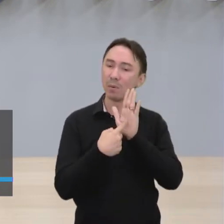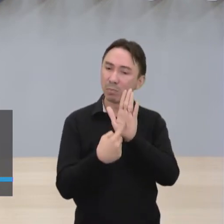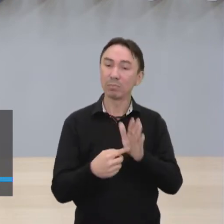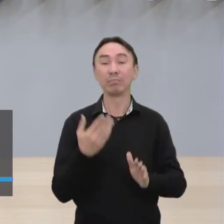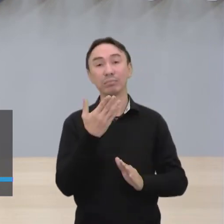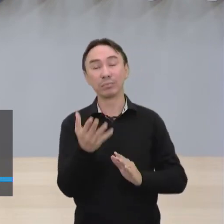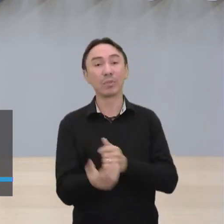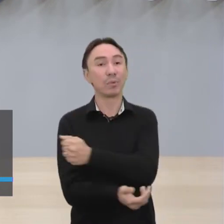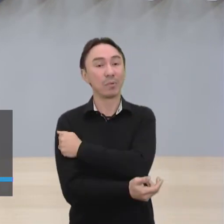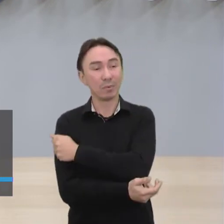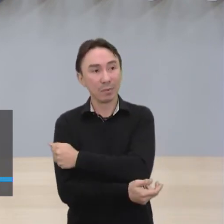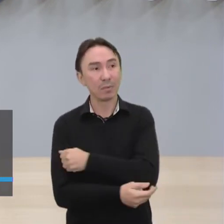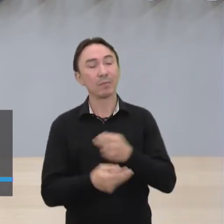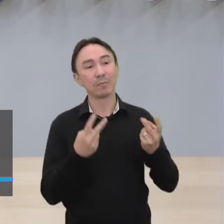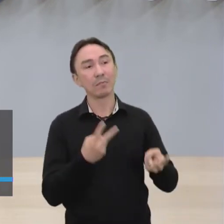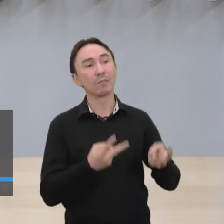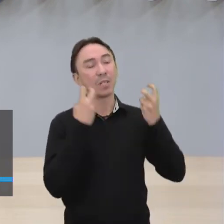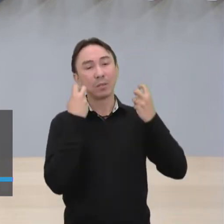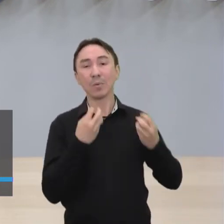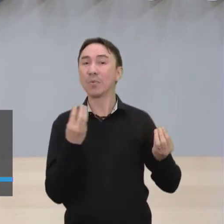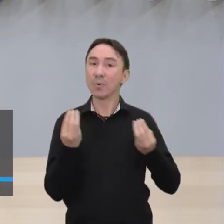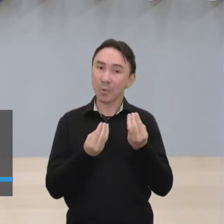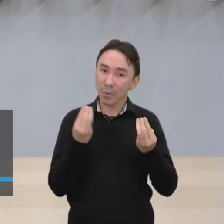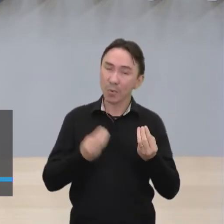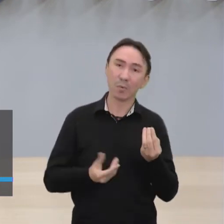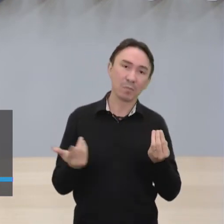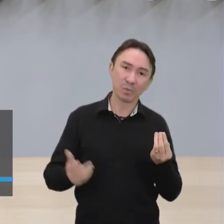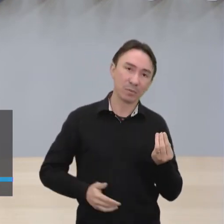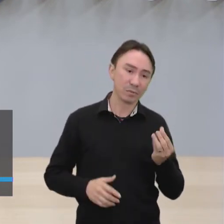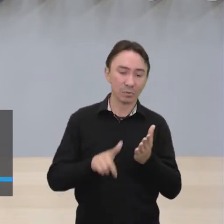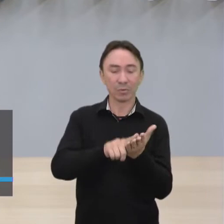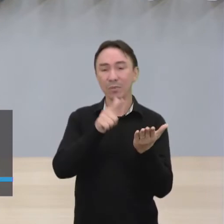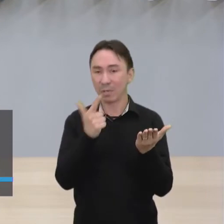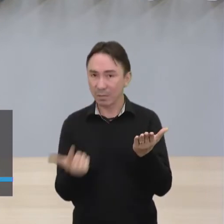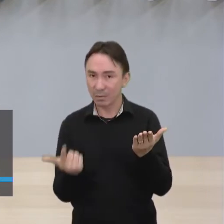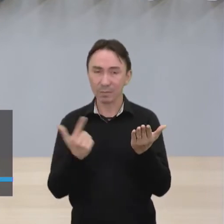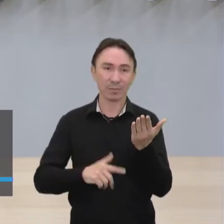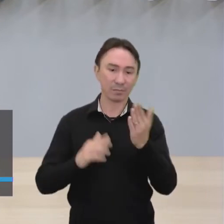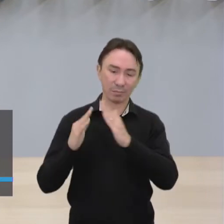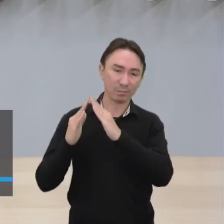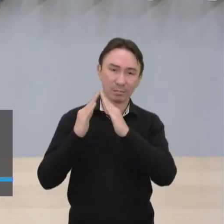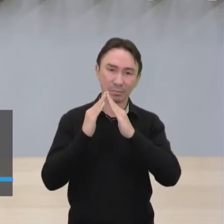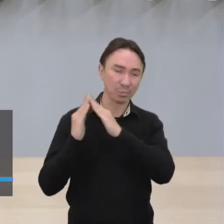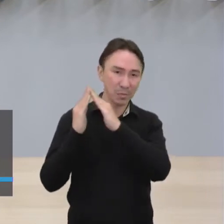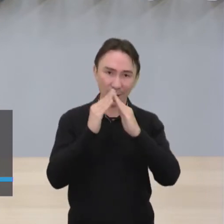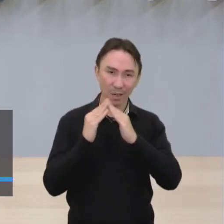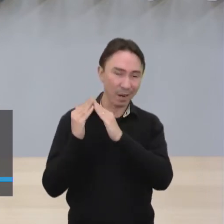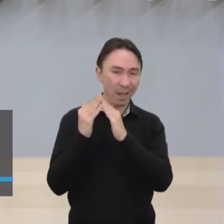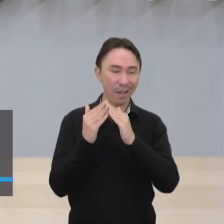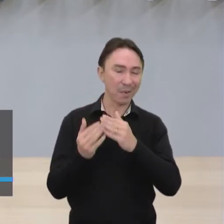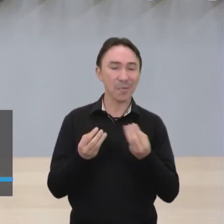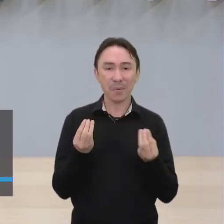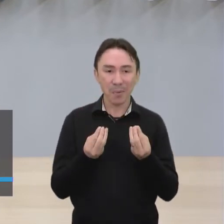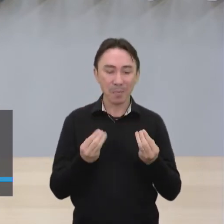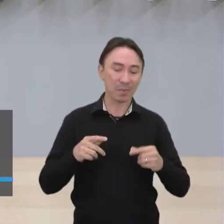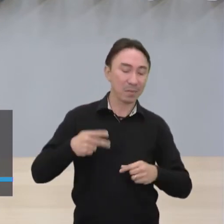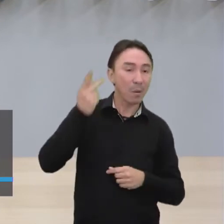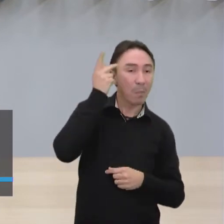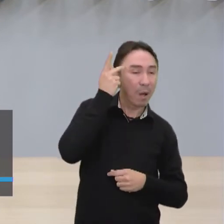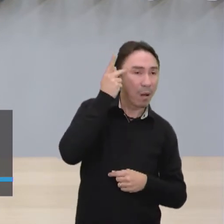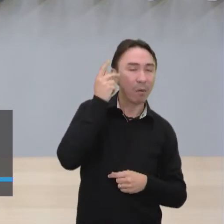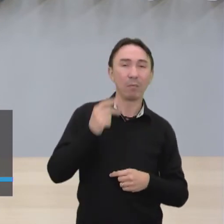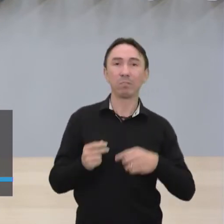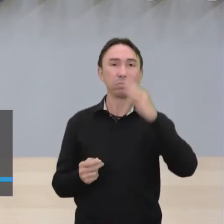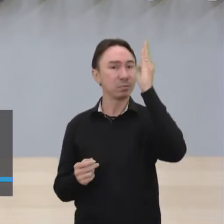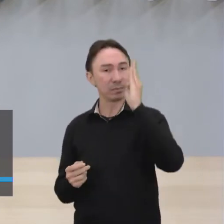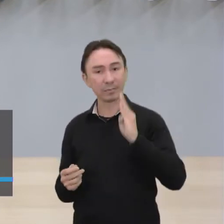é que funciona essa questão do jornalismo comunitário aí por São Paulo, no Brasil todo, né? Eu trouxe aí a questão da Voz da Comunidade, que traz aí